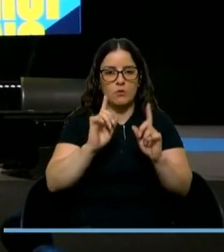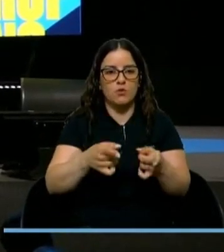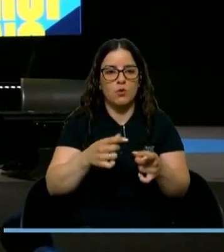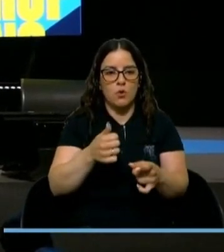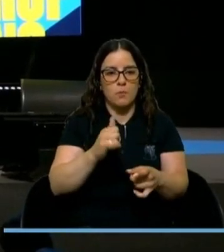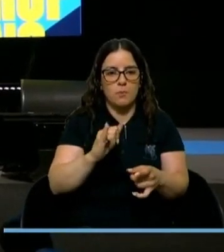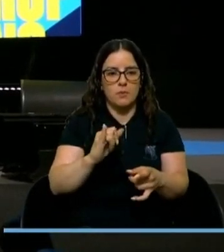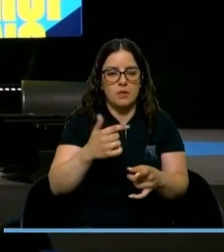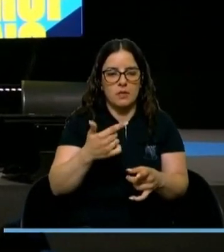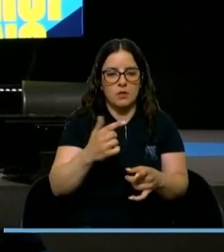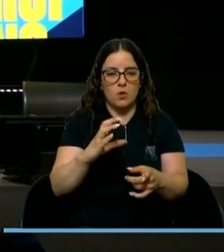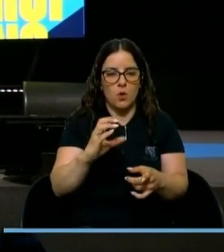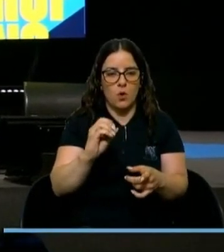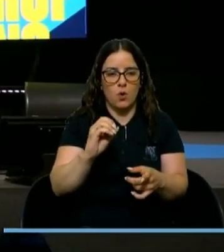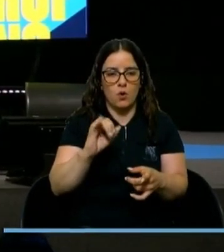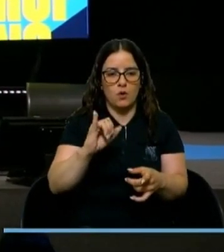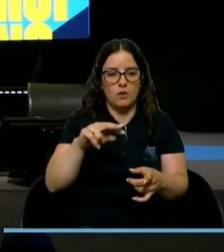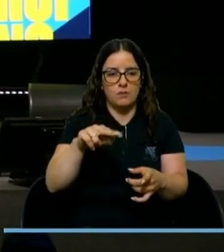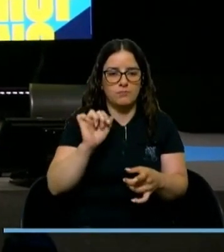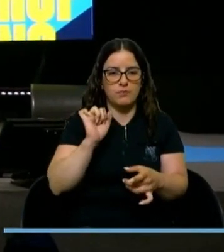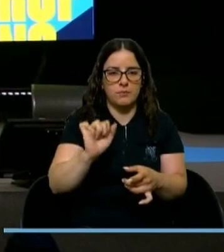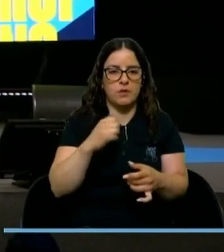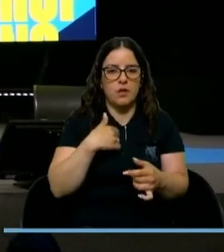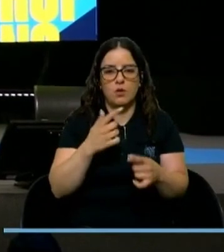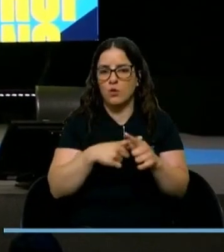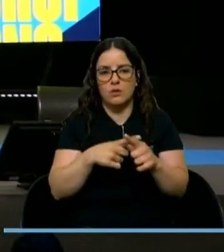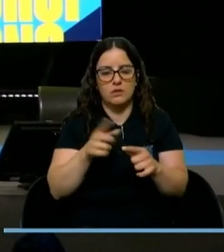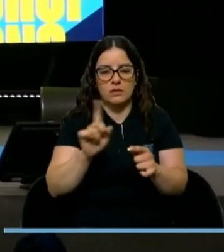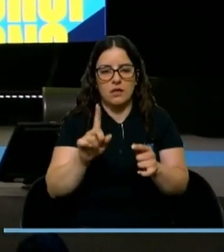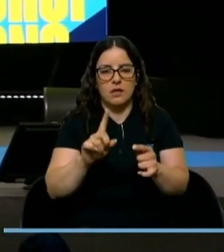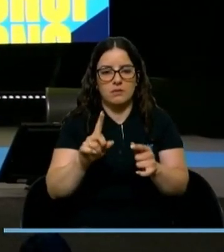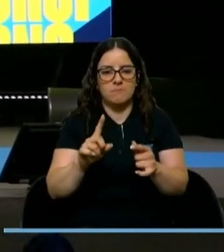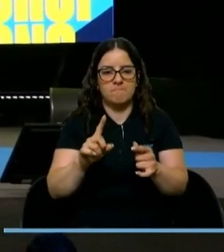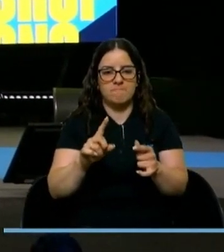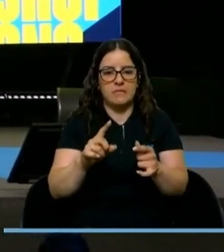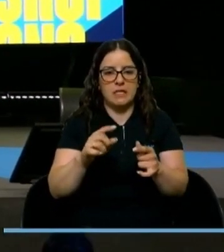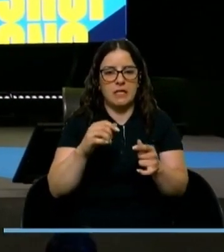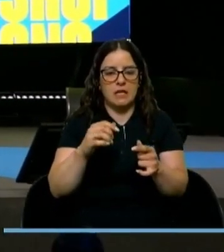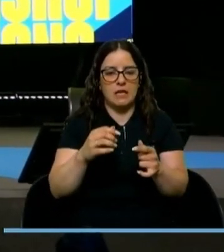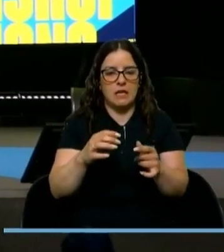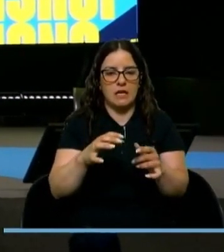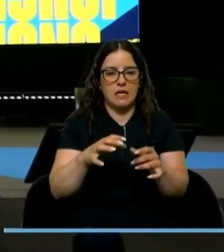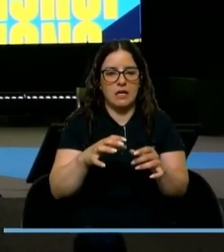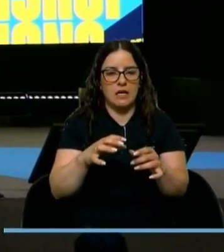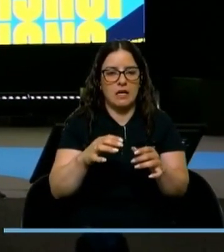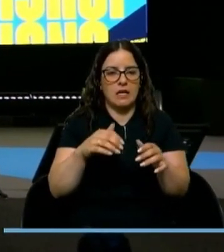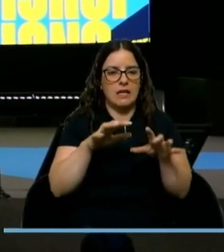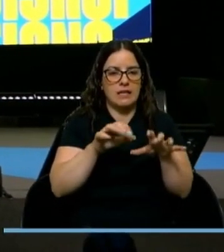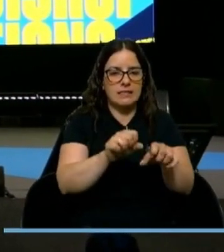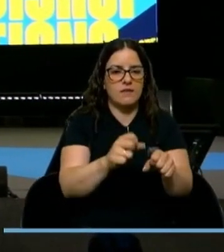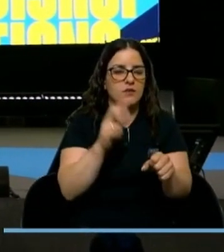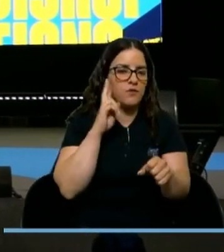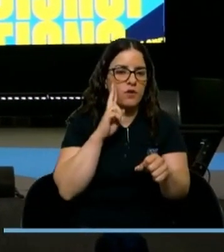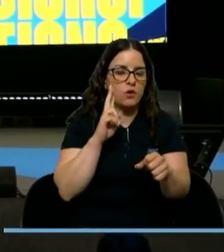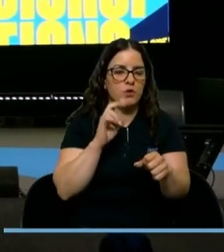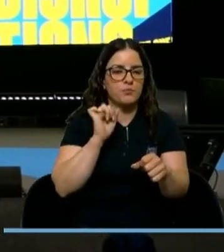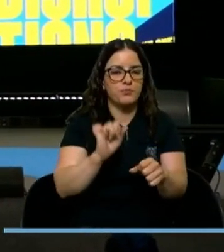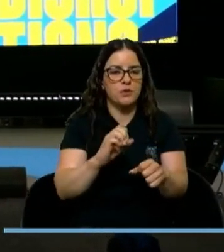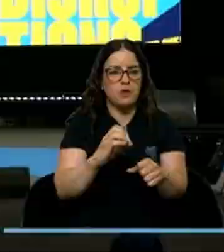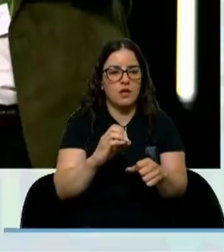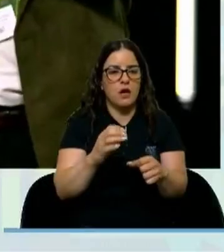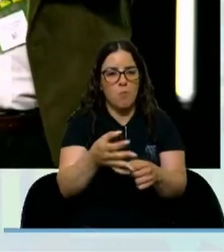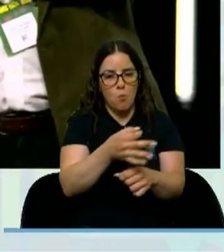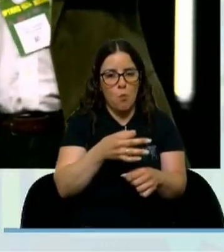vou falar. Eu não estou interessado nas reservas de valor representadas pelas criptomoedas. São muito